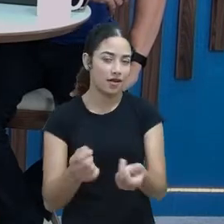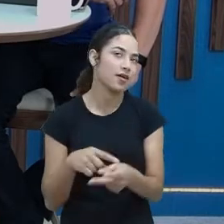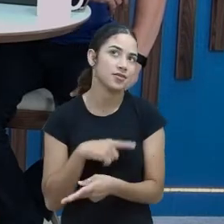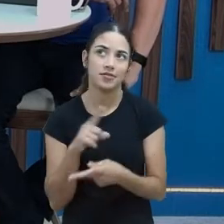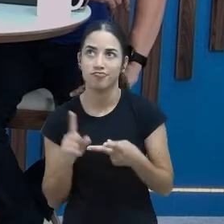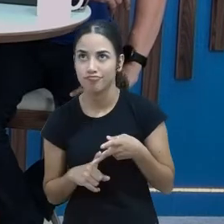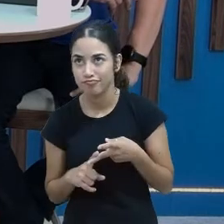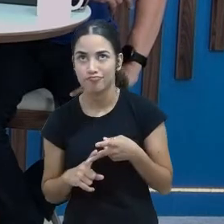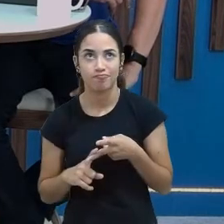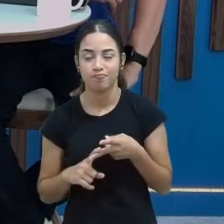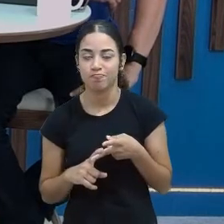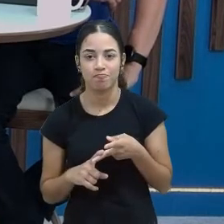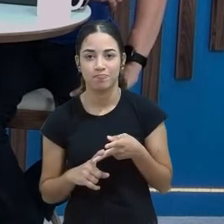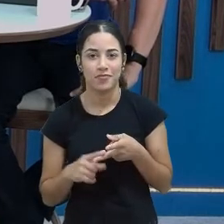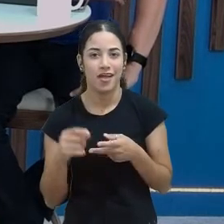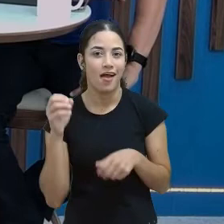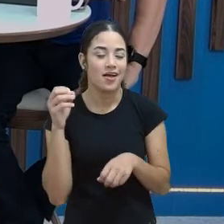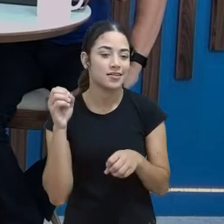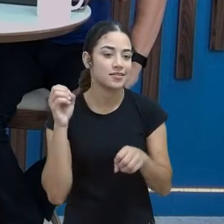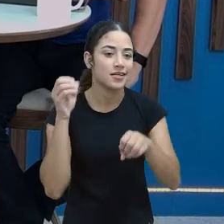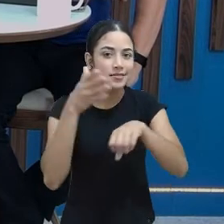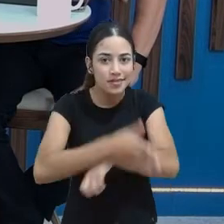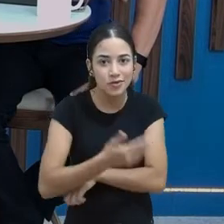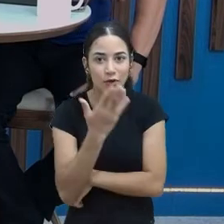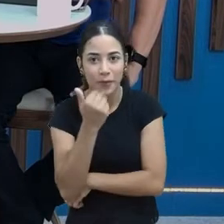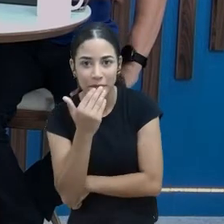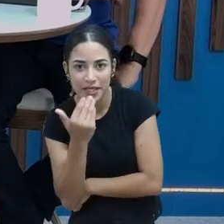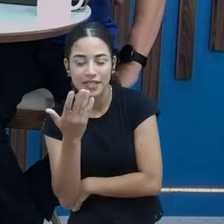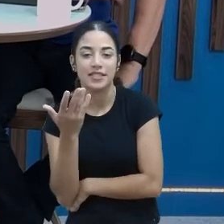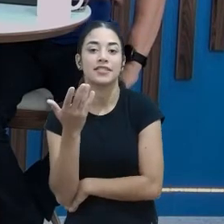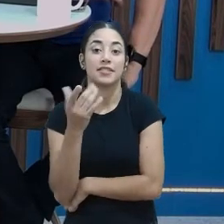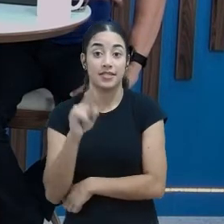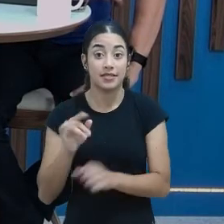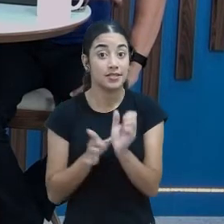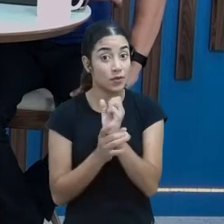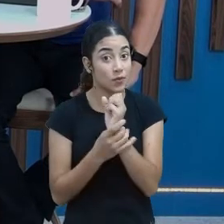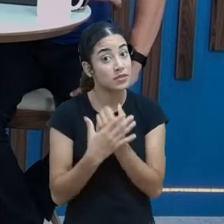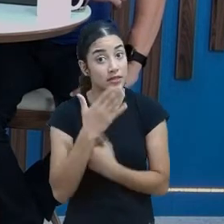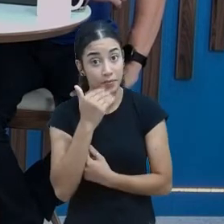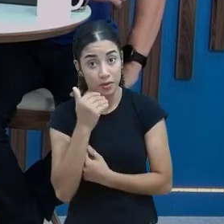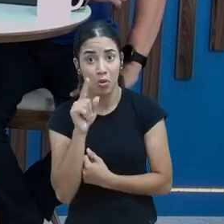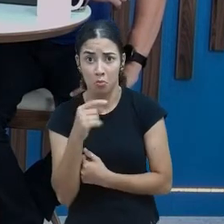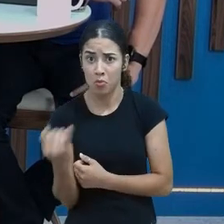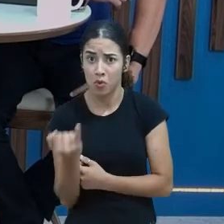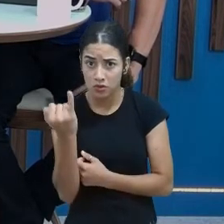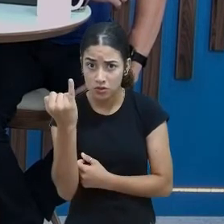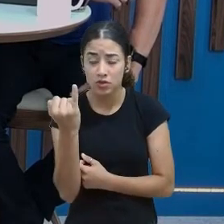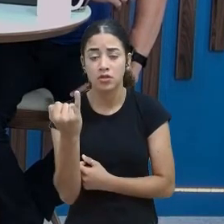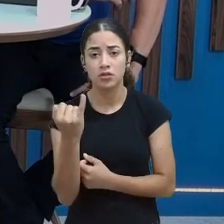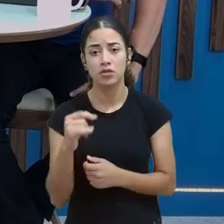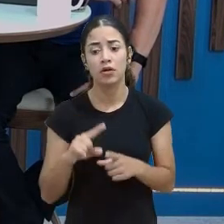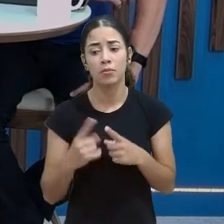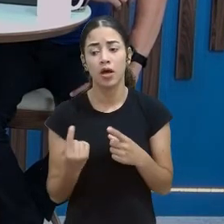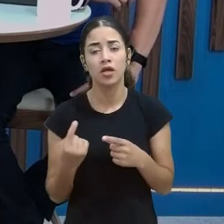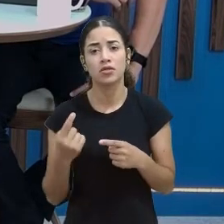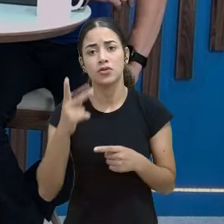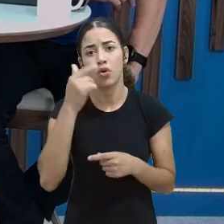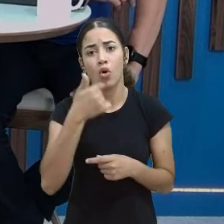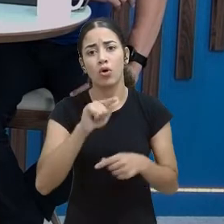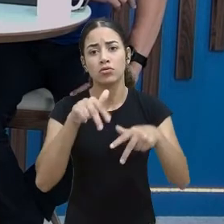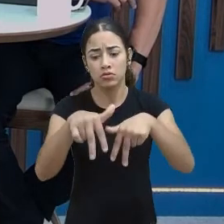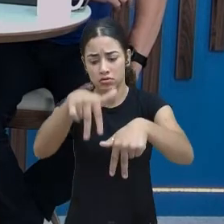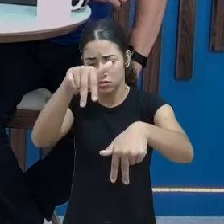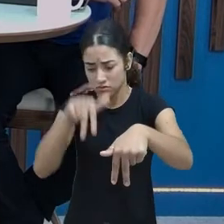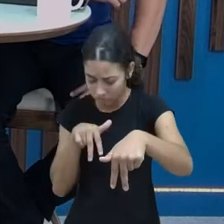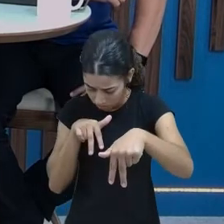qualidade, né, de acesso à alimentação também, segurança alimentar, que é importante, enquanto o outro não tem esse